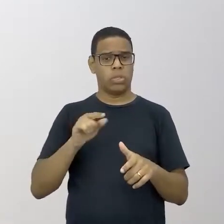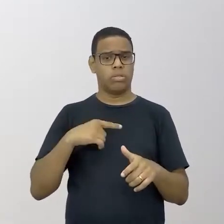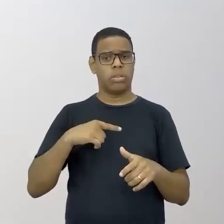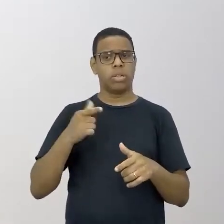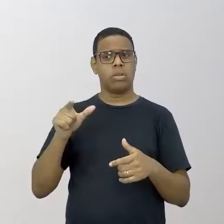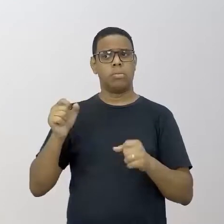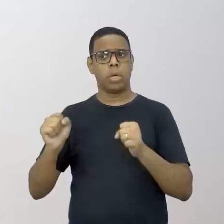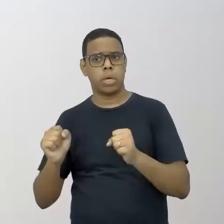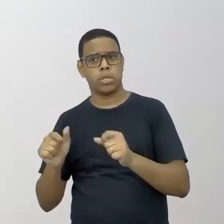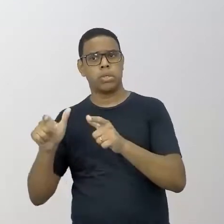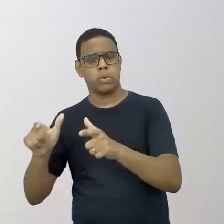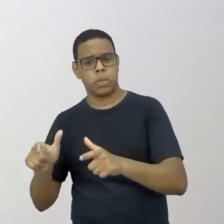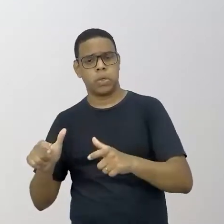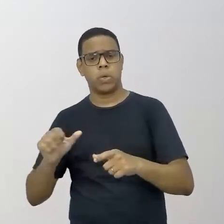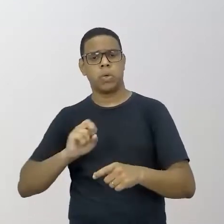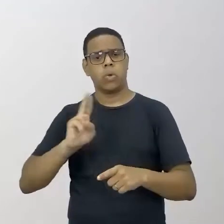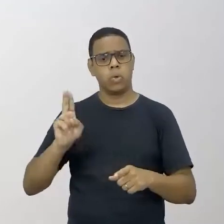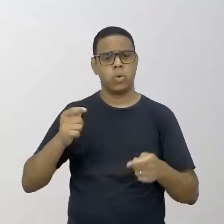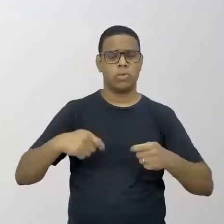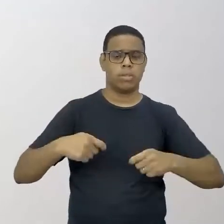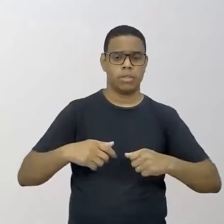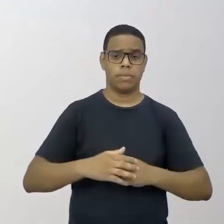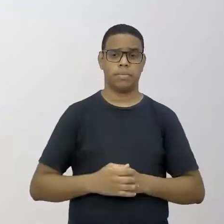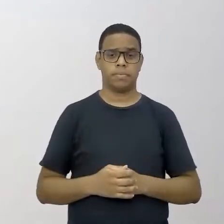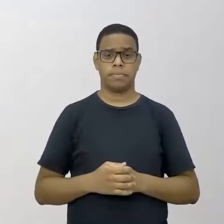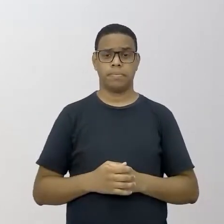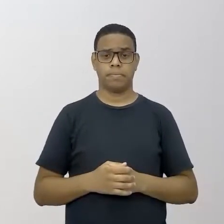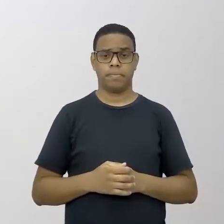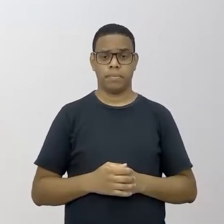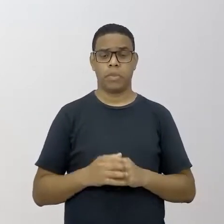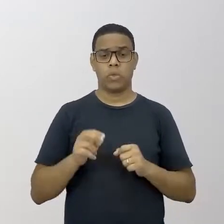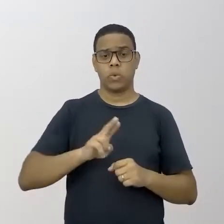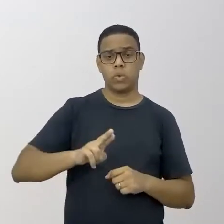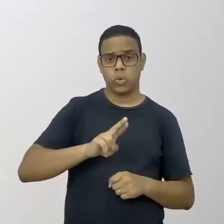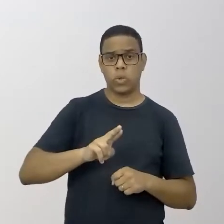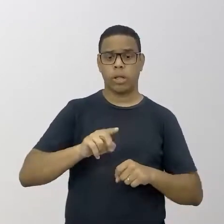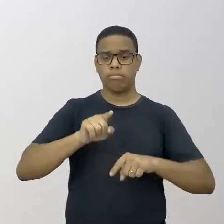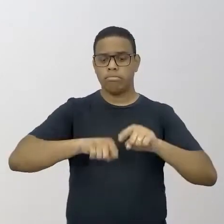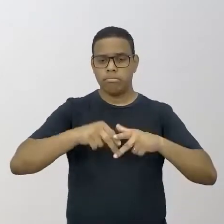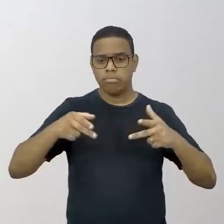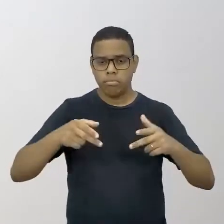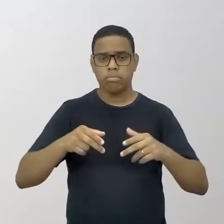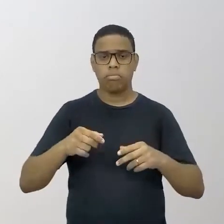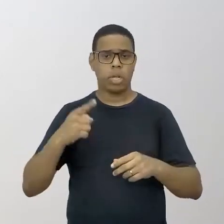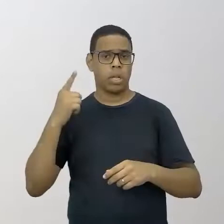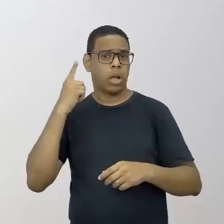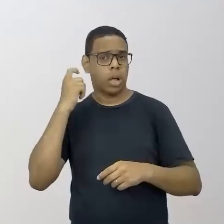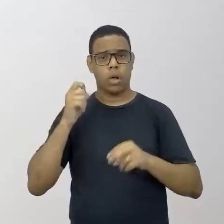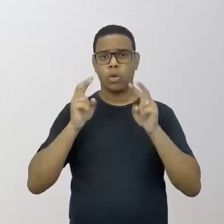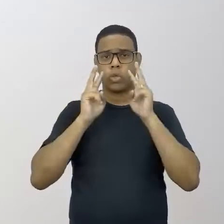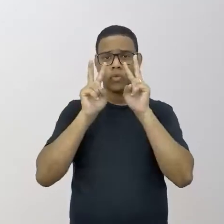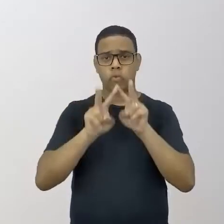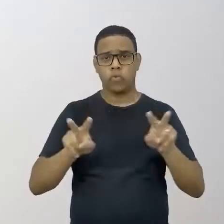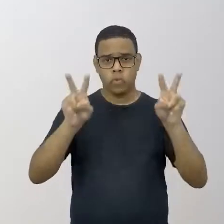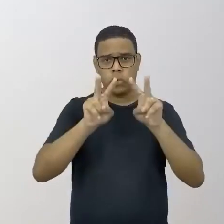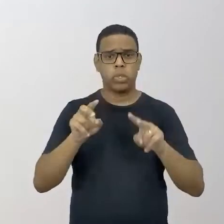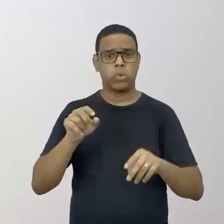né? Pode ser que seja necessário também utilizar recursos como audiovisual, por